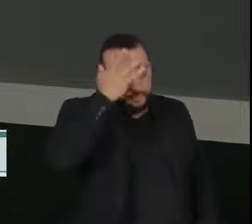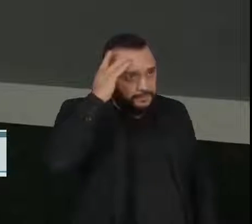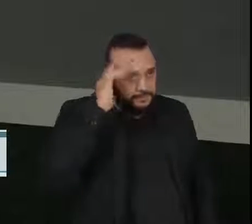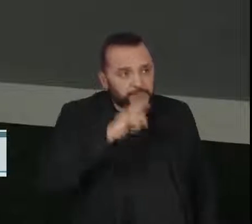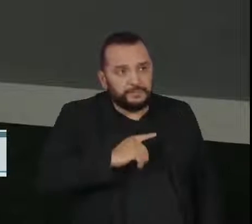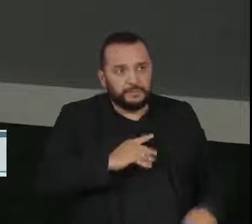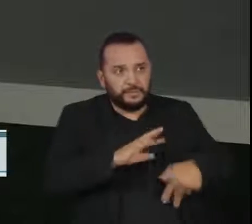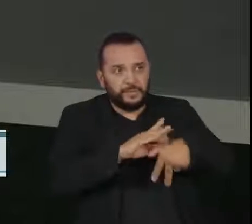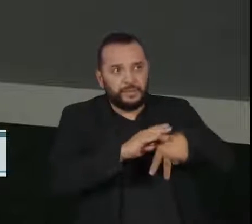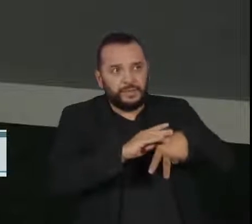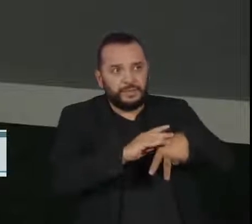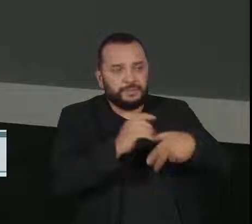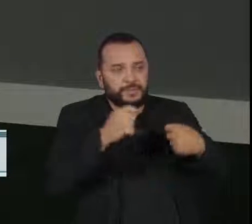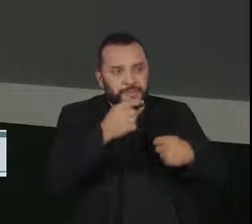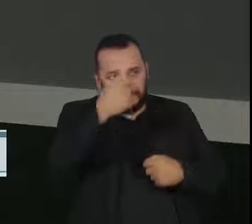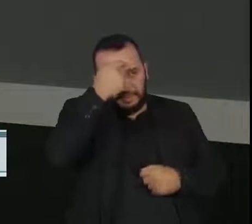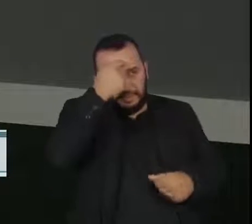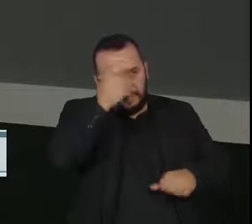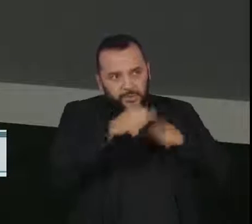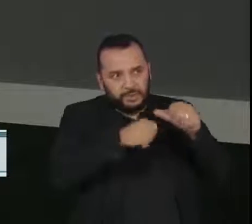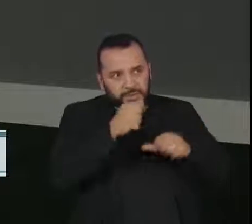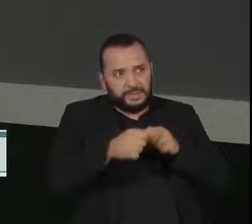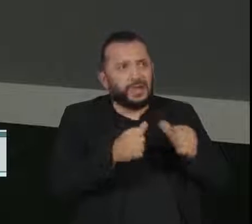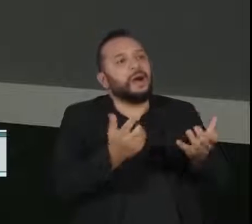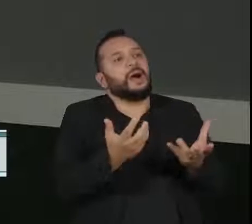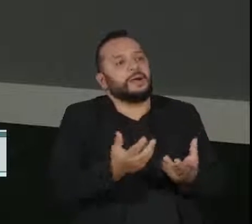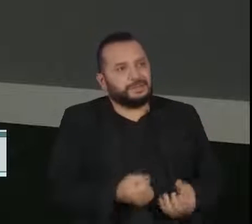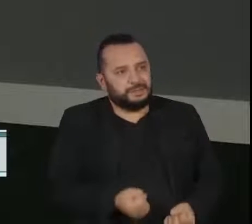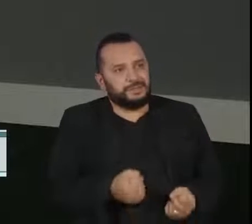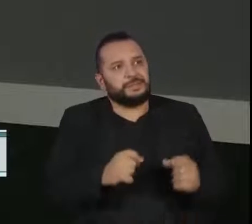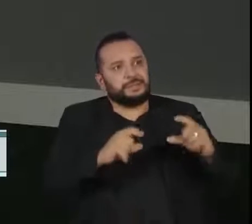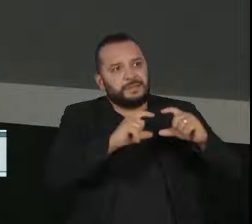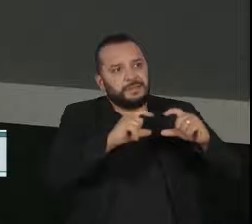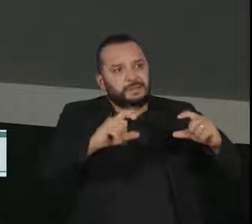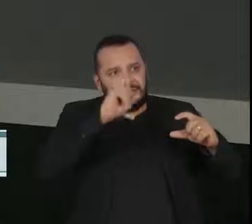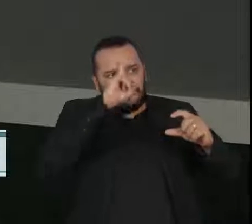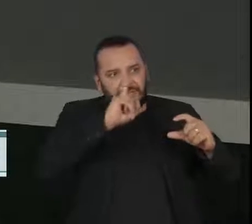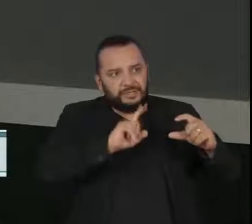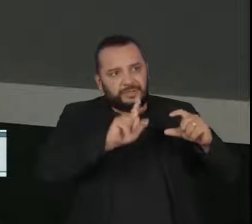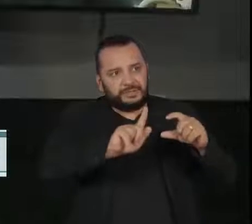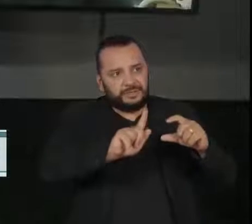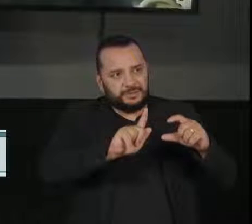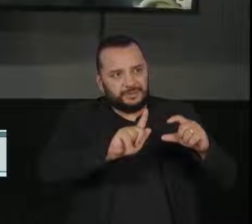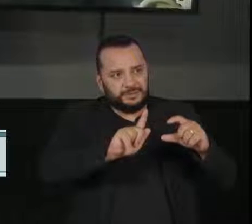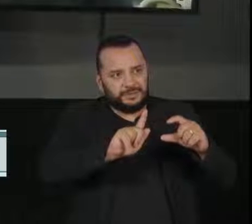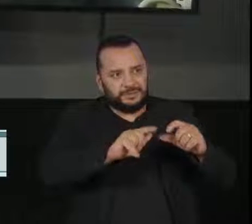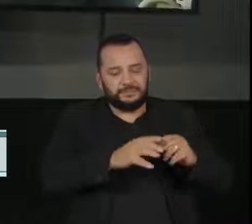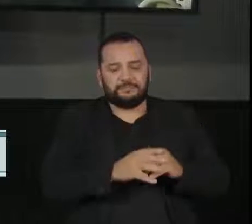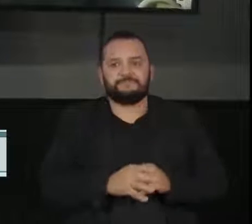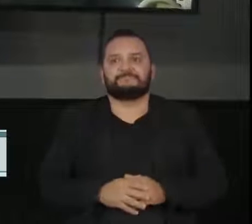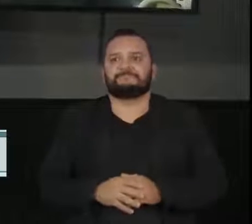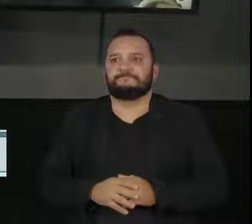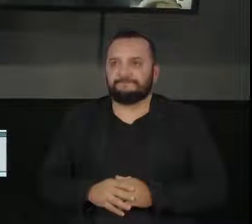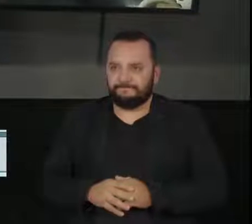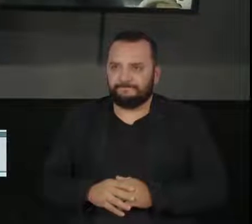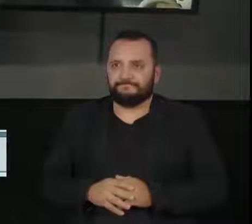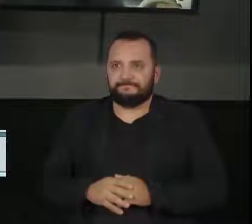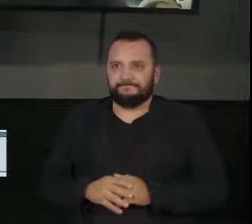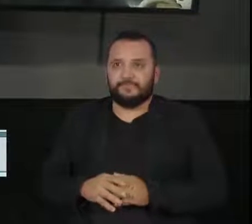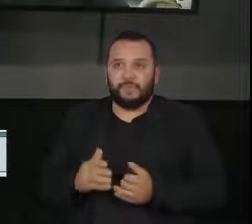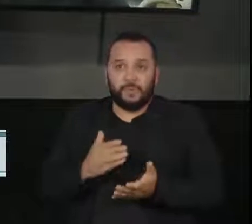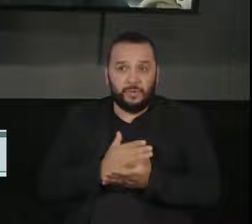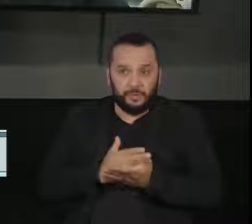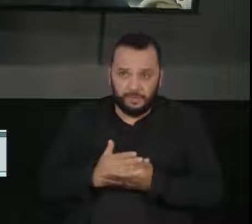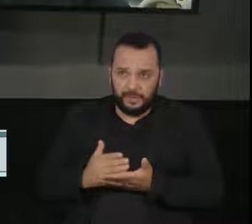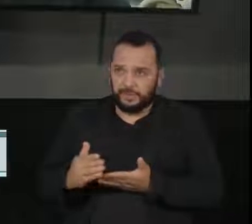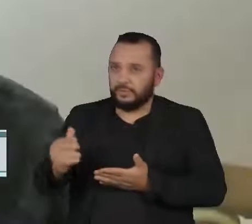um olhar já mais abrangente em relação a essa possível pressão? Quando foi lançada a política de